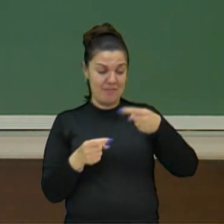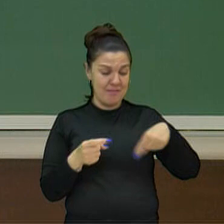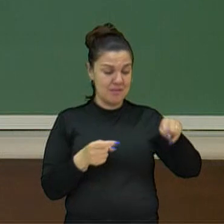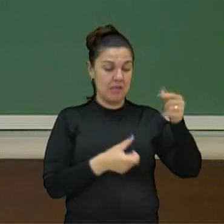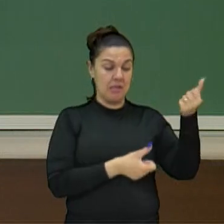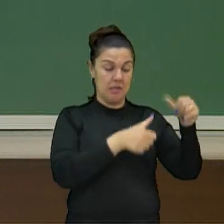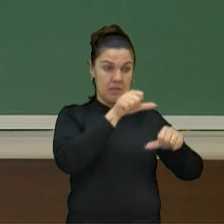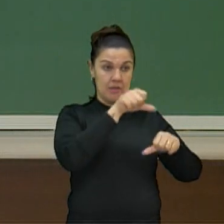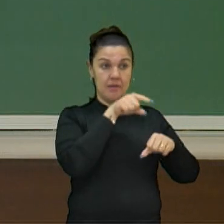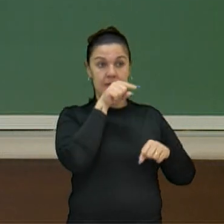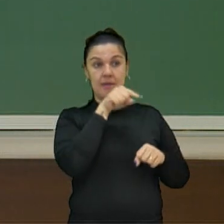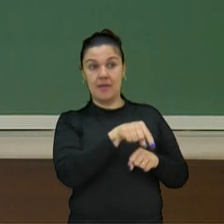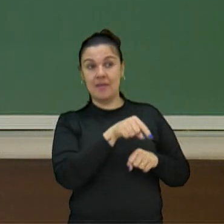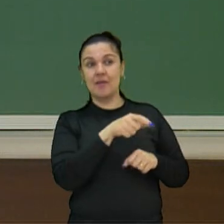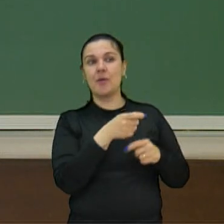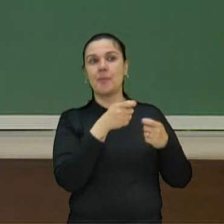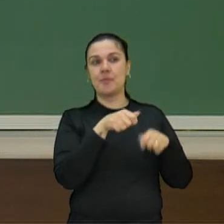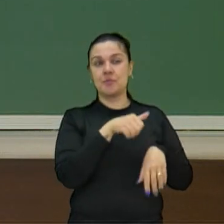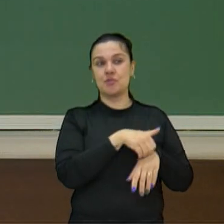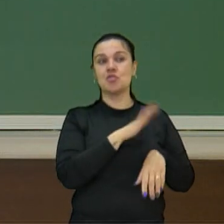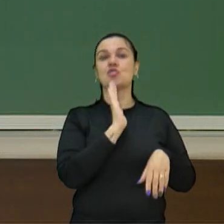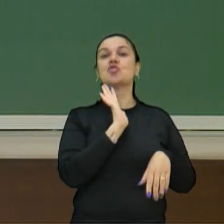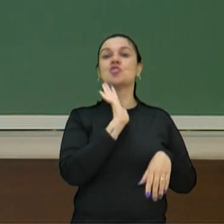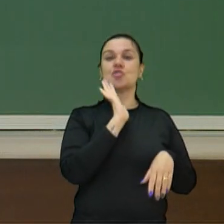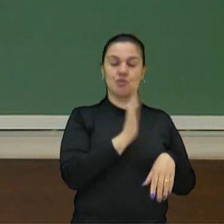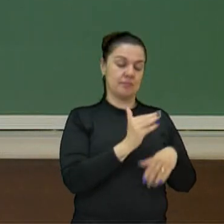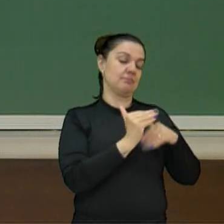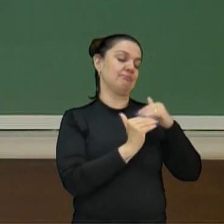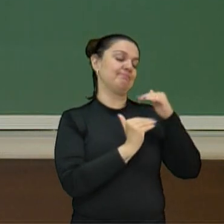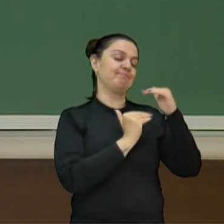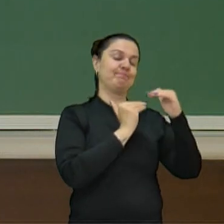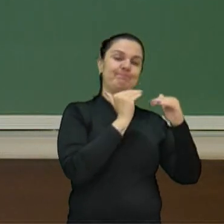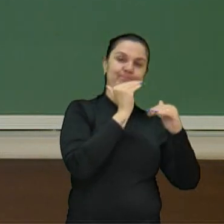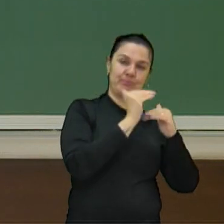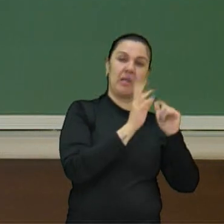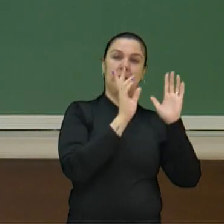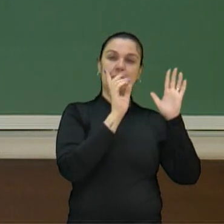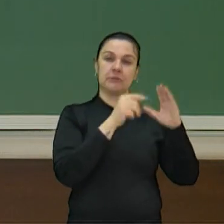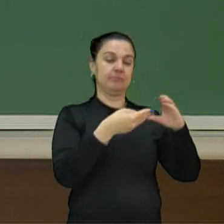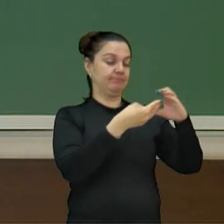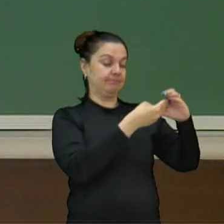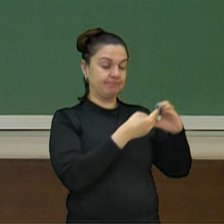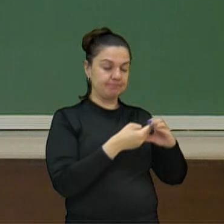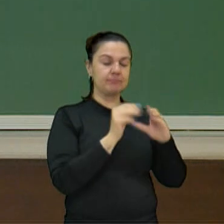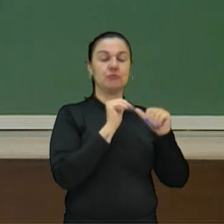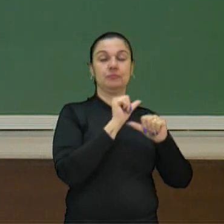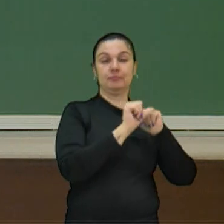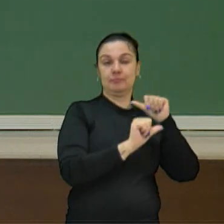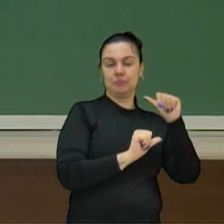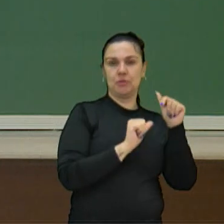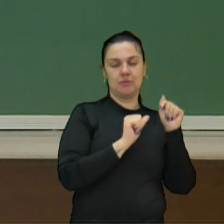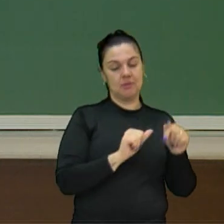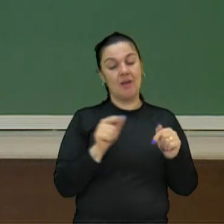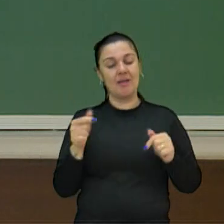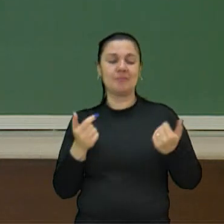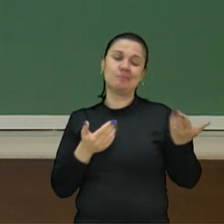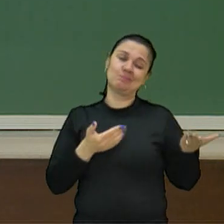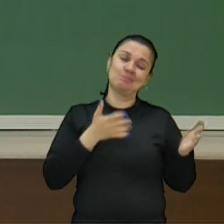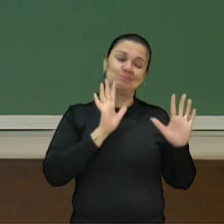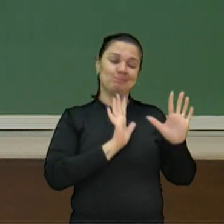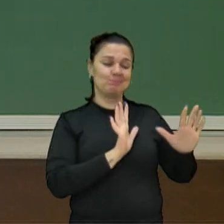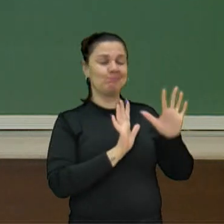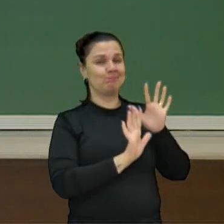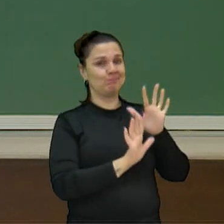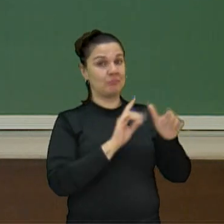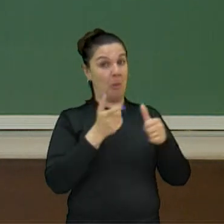ou fotossíntese, se fosse, tem que ser um indivíduo muito complexo, né? Tem estruturas muito complexas. Então essa teoria aqui não é tão aceita assim,